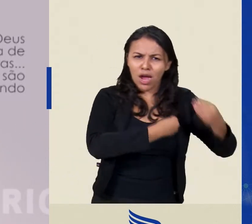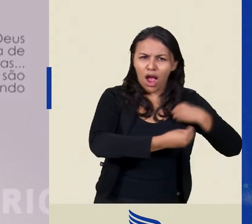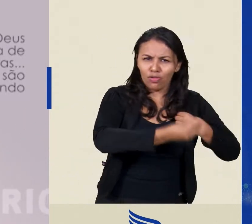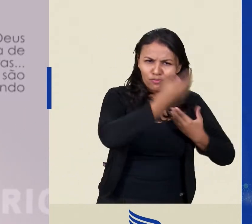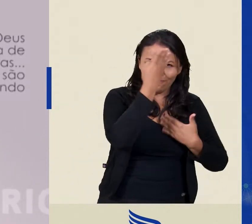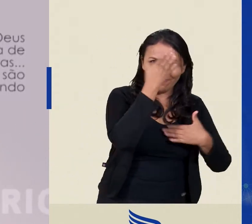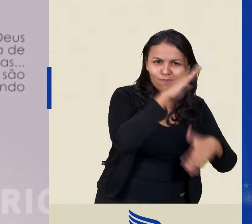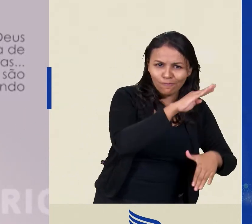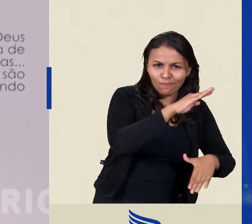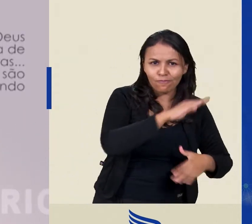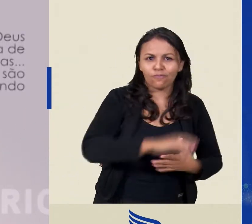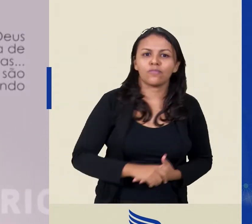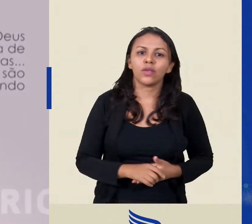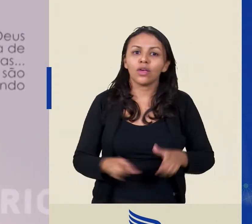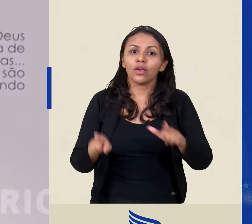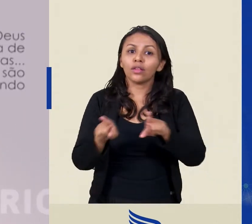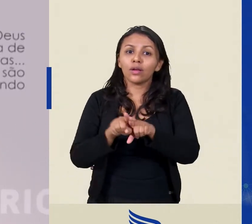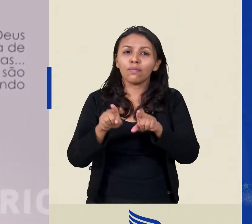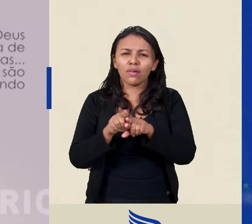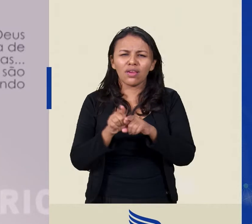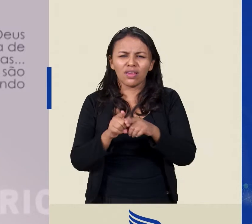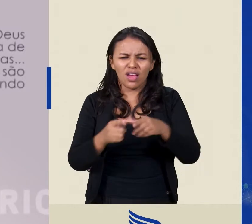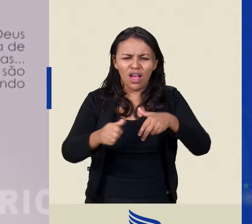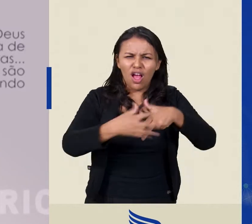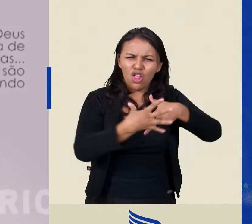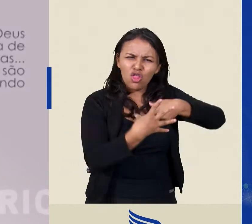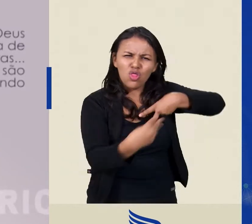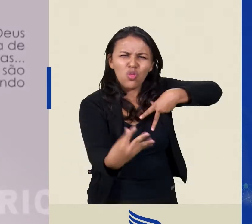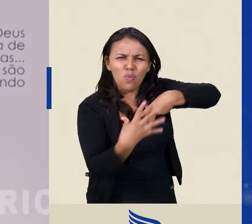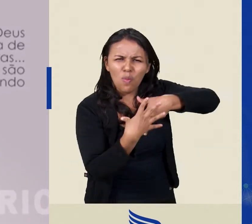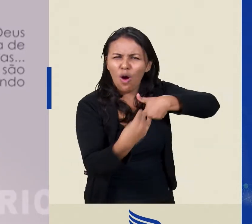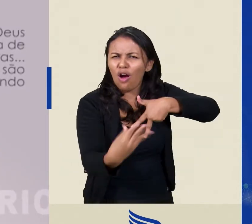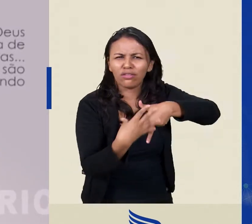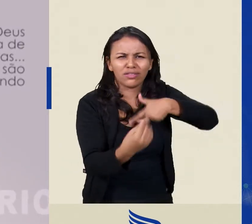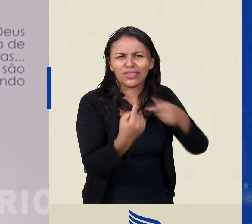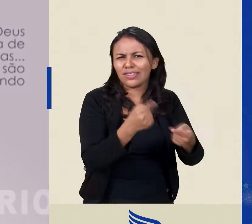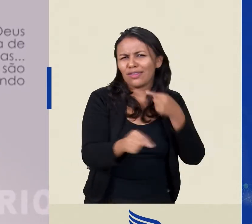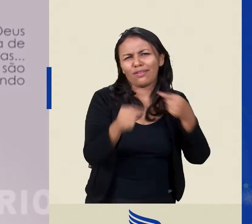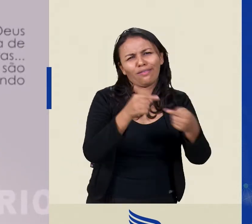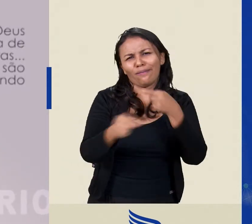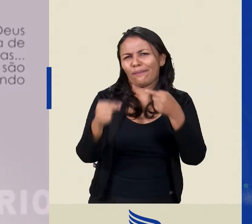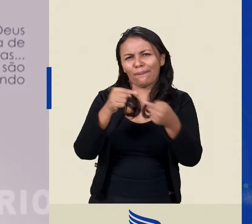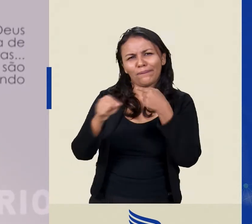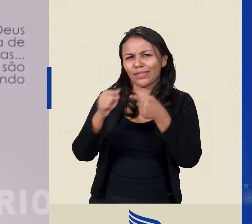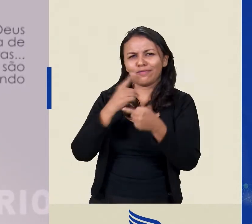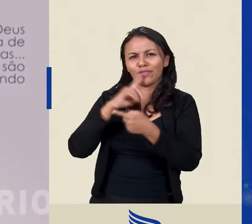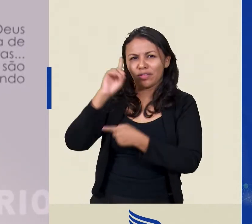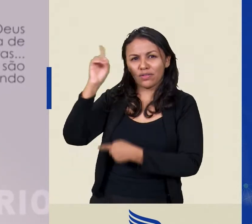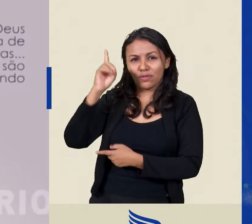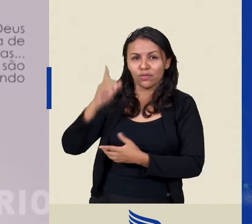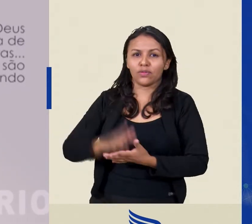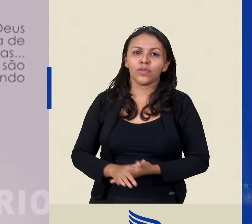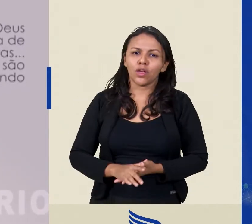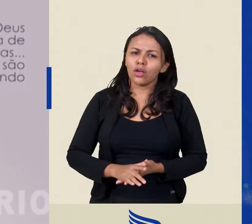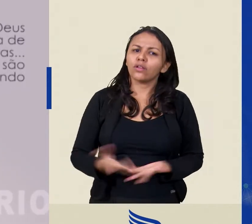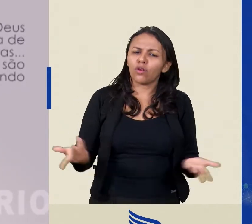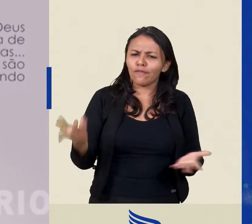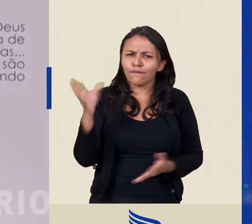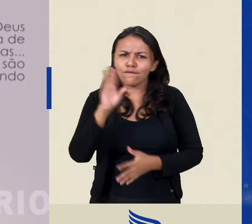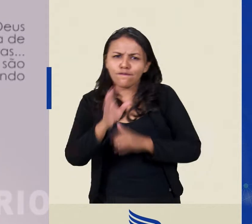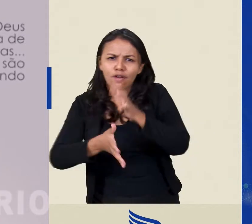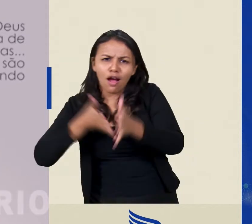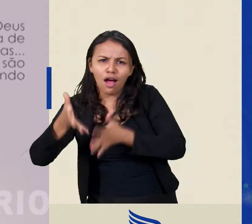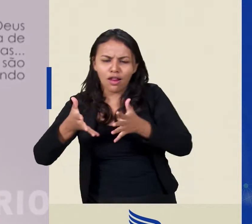serviria de barreira contra suas modas e loucuras. Nossas palavras, ações, vestidos